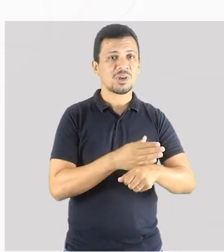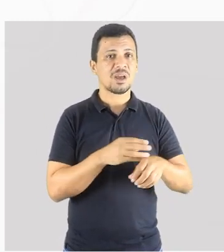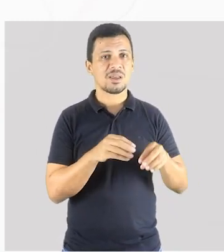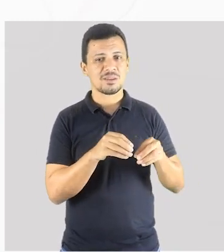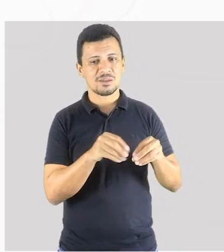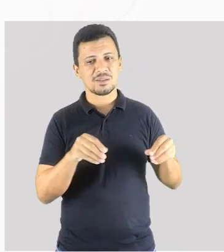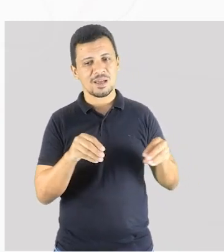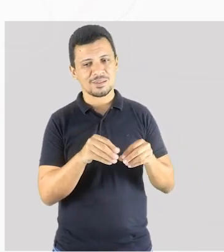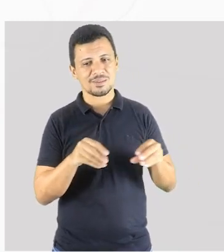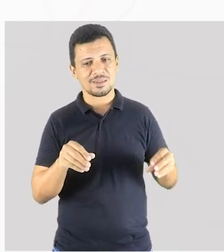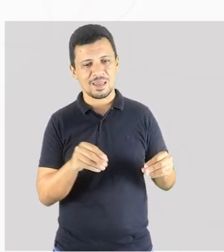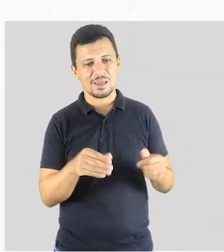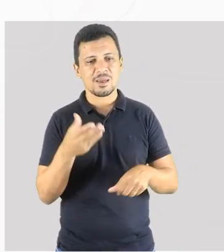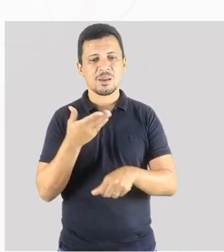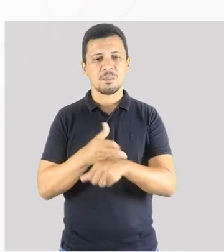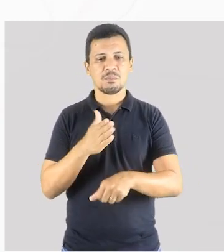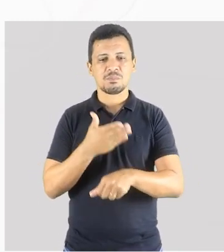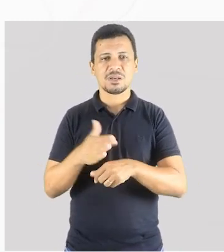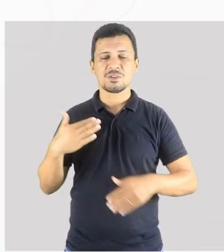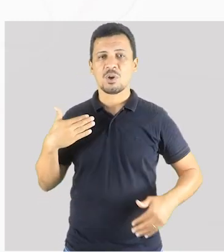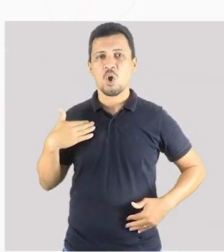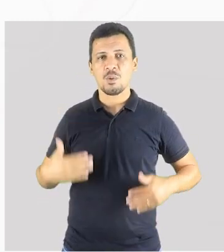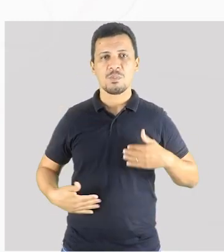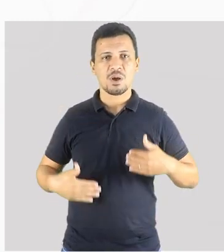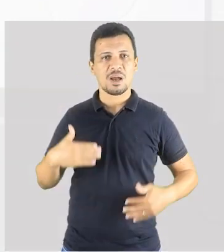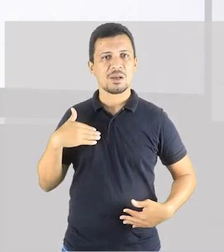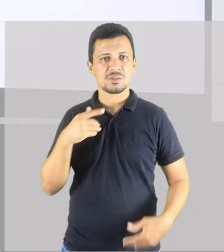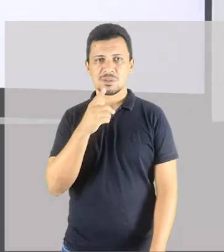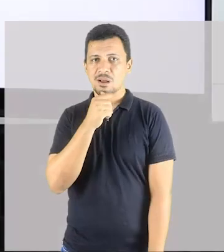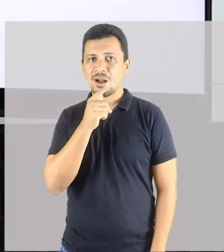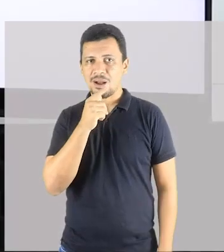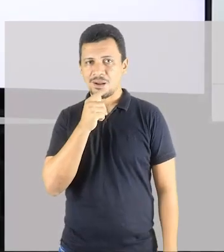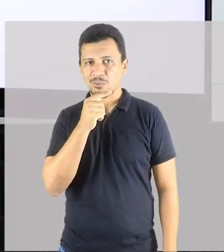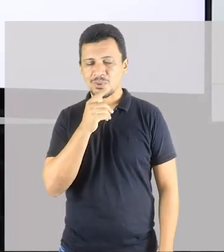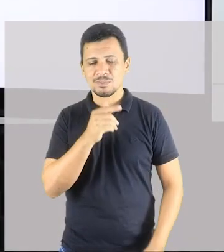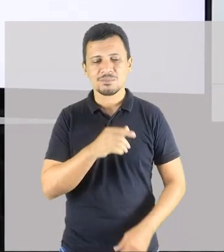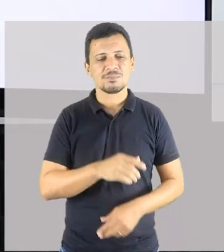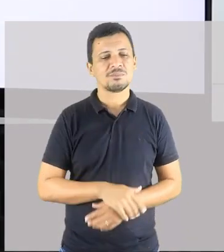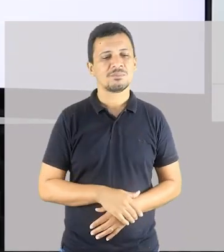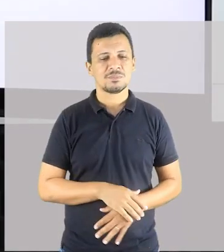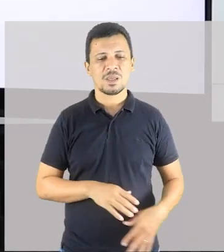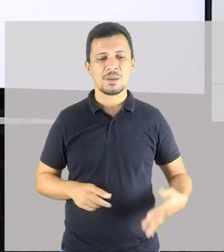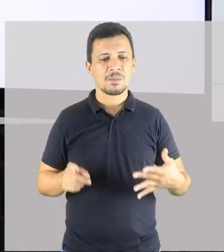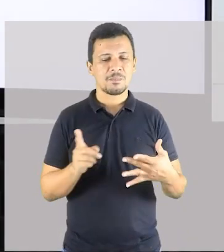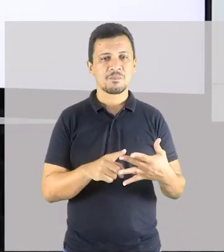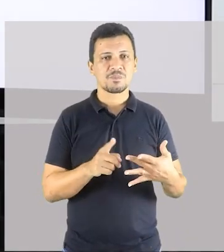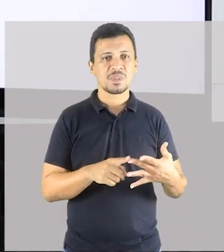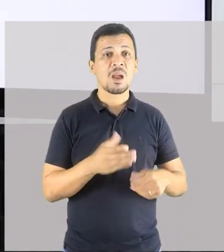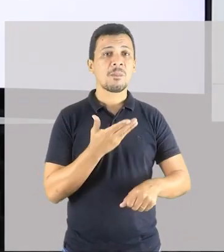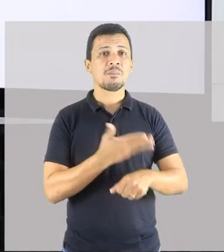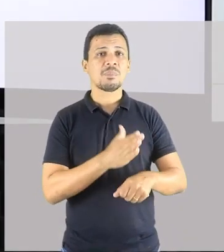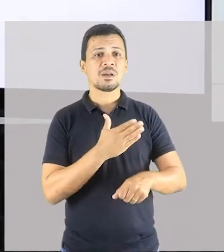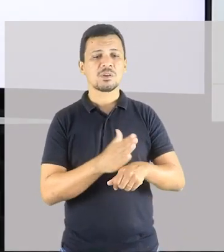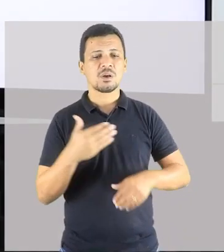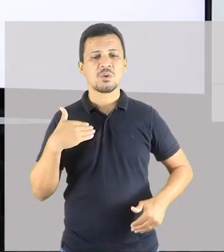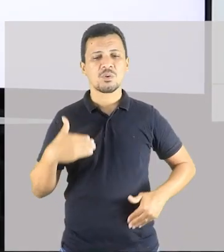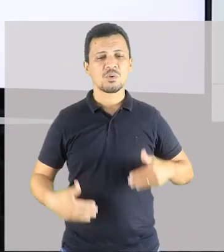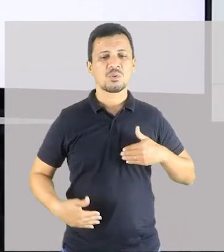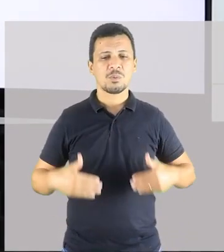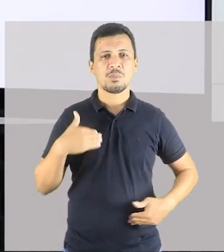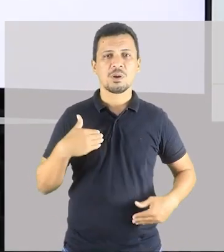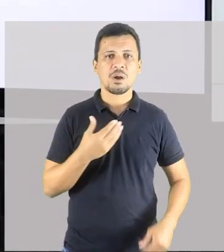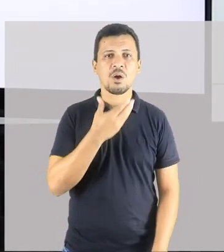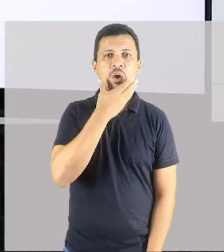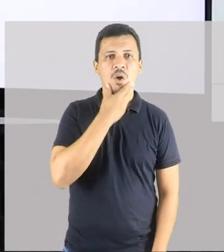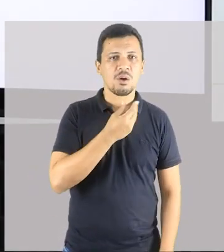corporais de aventura na terra e práticas corporais de aventura na água. Letra C, práticas